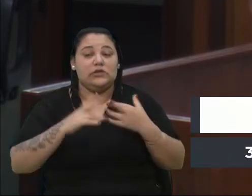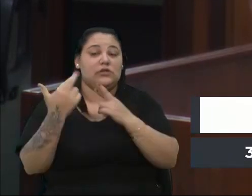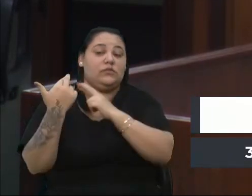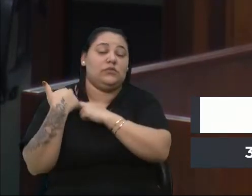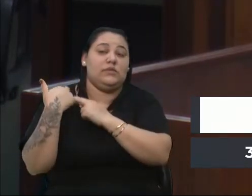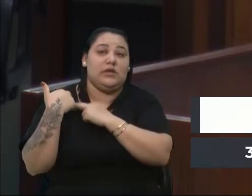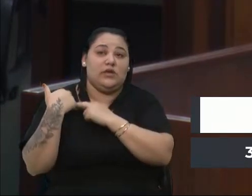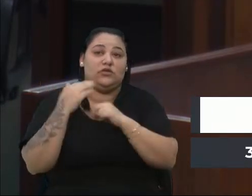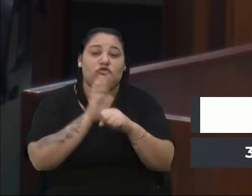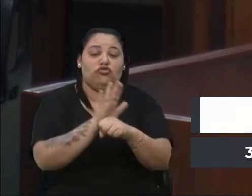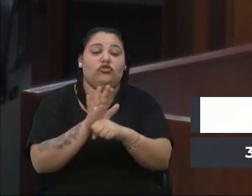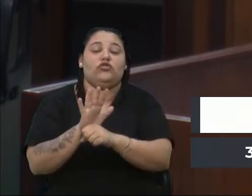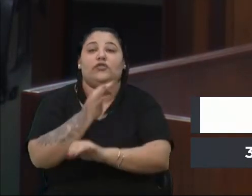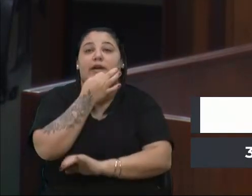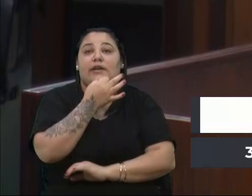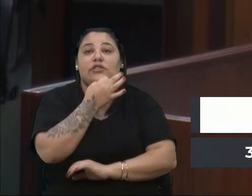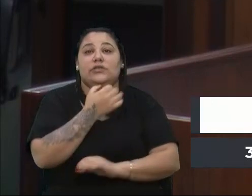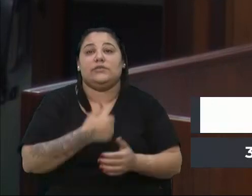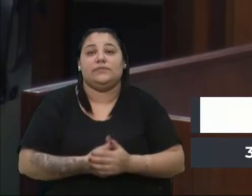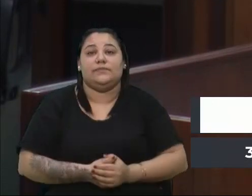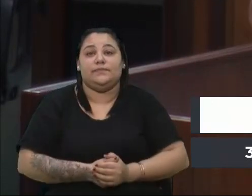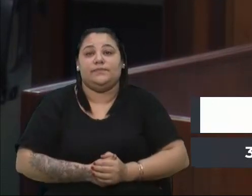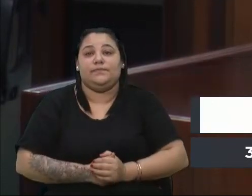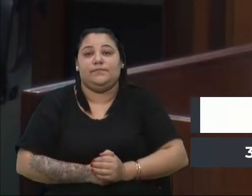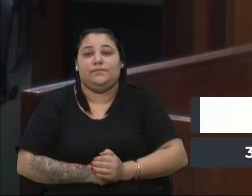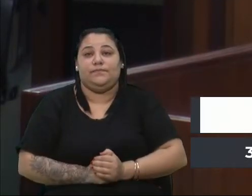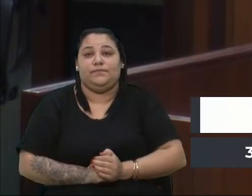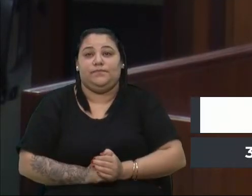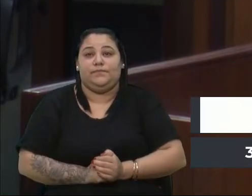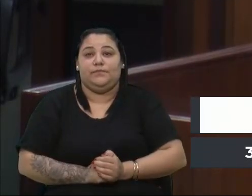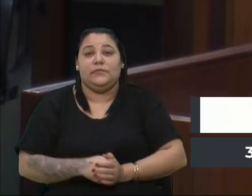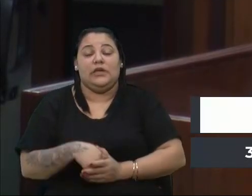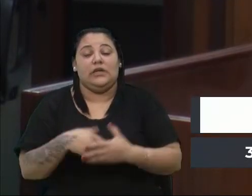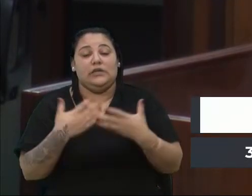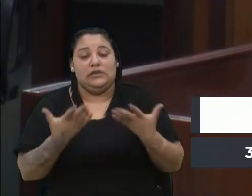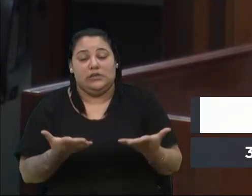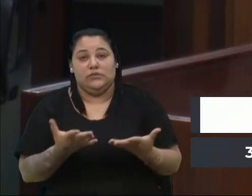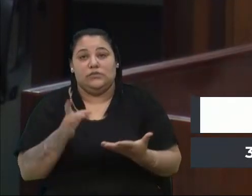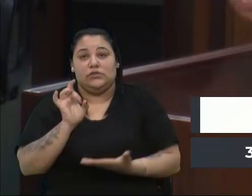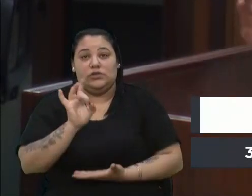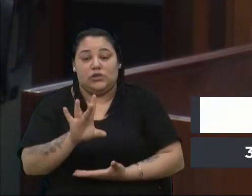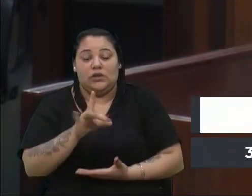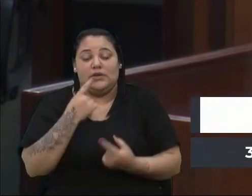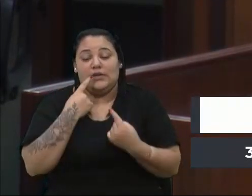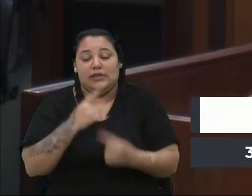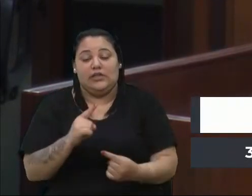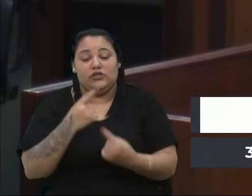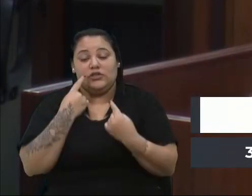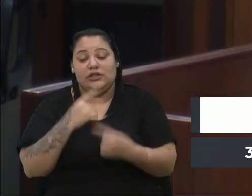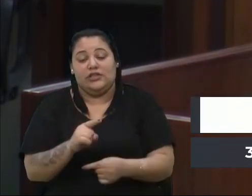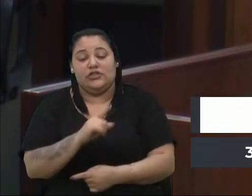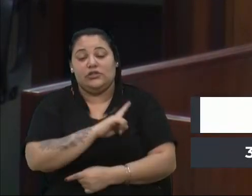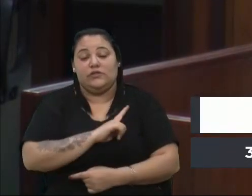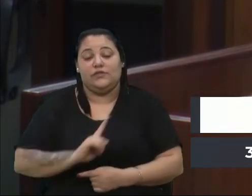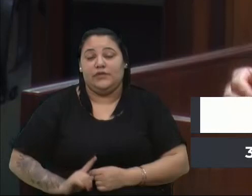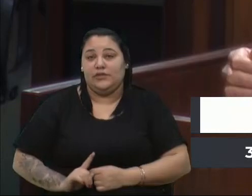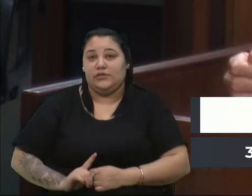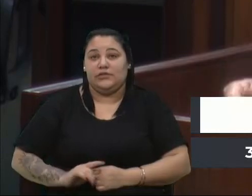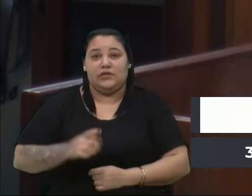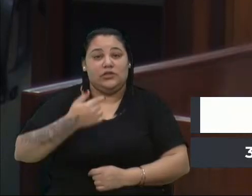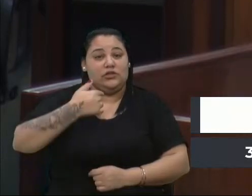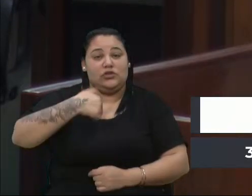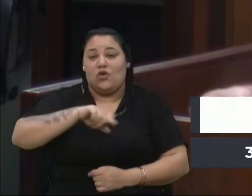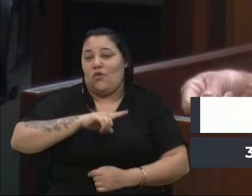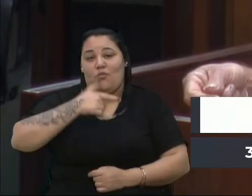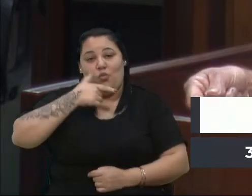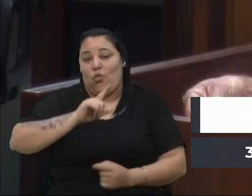nós ajudar Caxias do Sul. Então, se nós ficar só criticando o governo, nós não vamos chegar a lugar